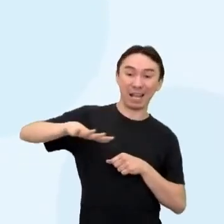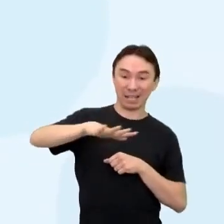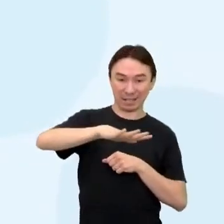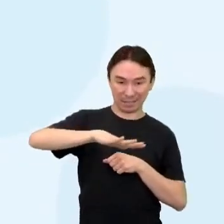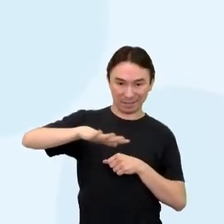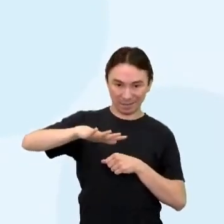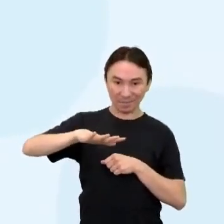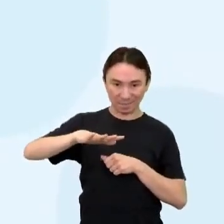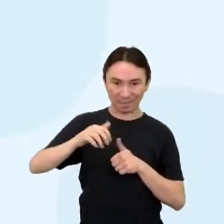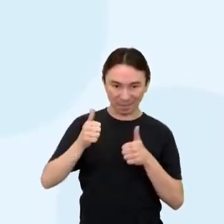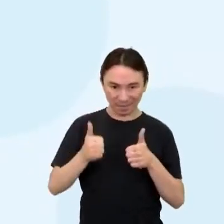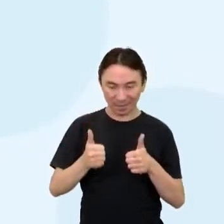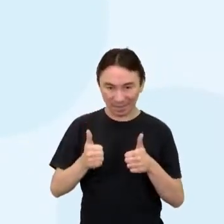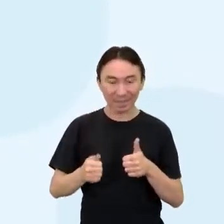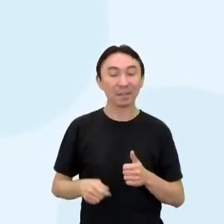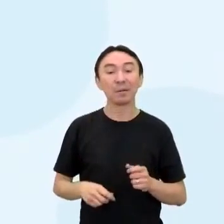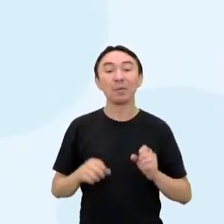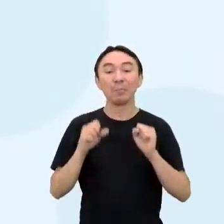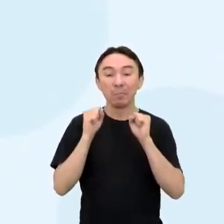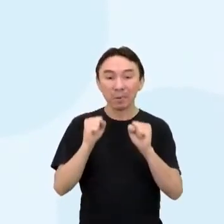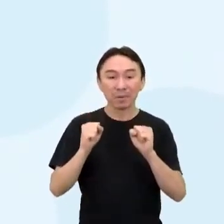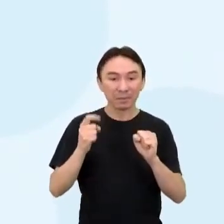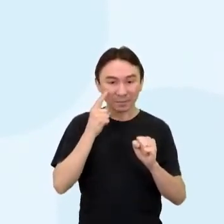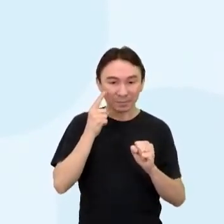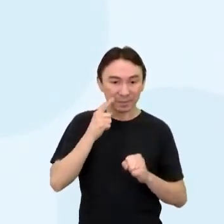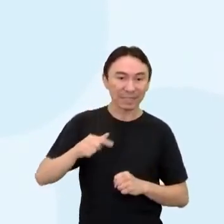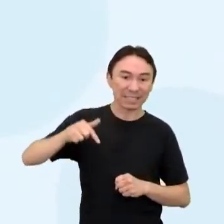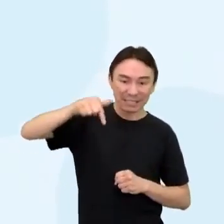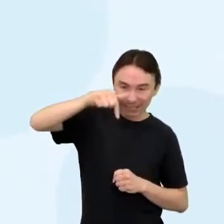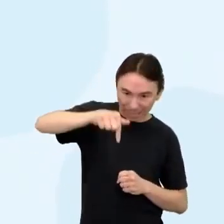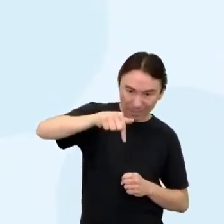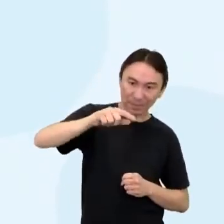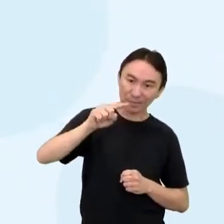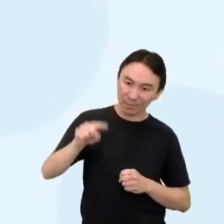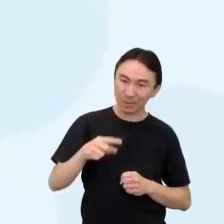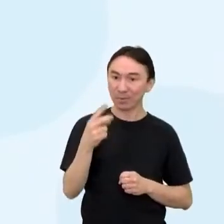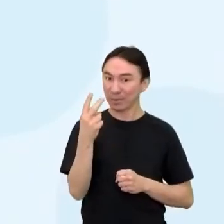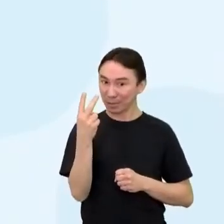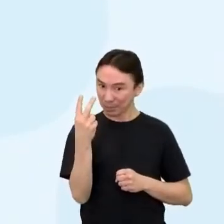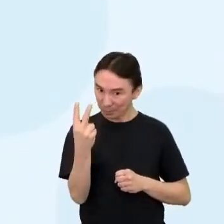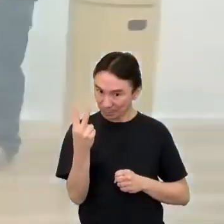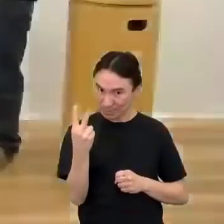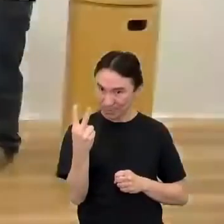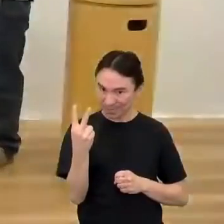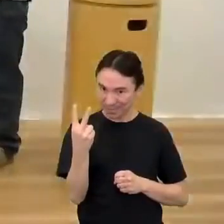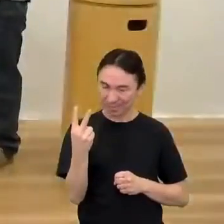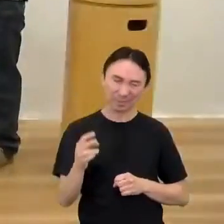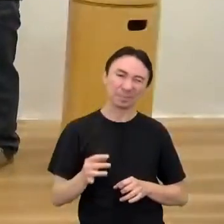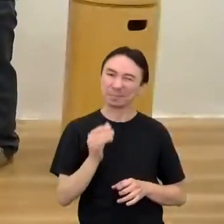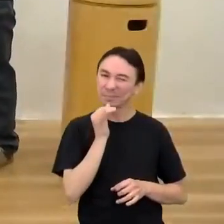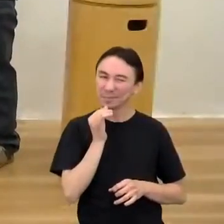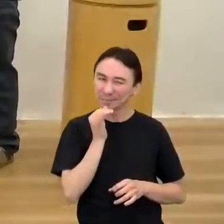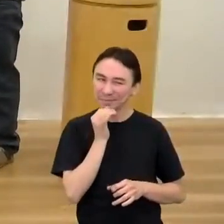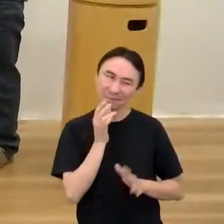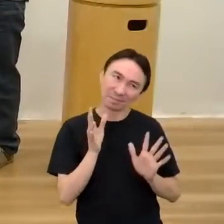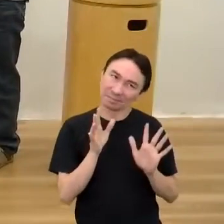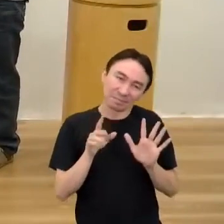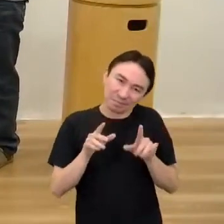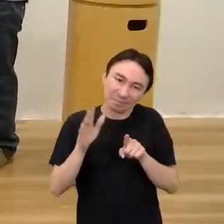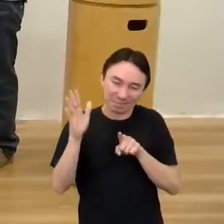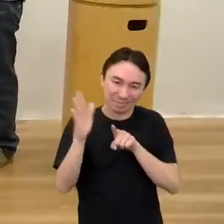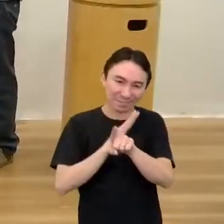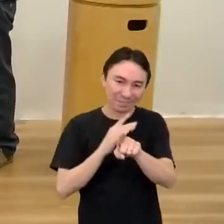pode fazer? Pegar o total, né? 7,2, e é interessante, né? Porque se o problema perguntasse quantas peças